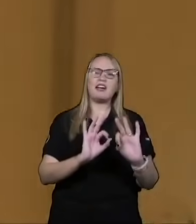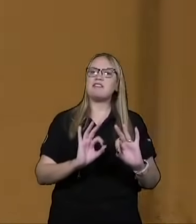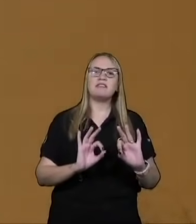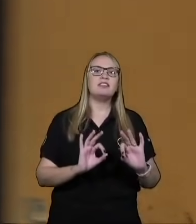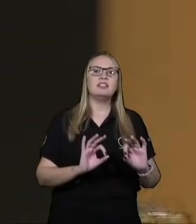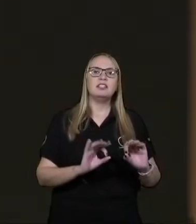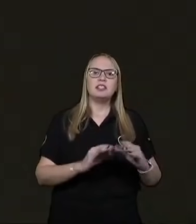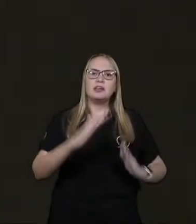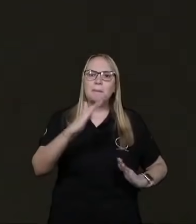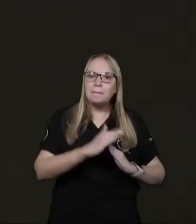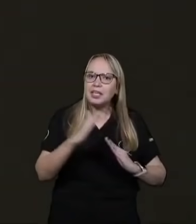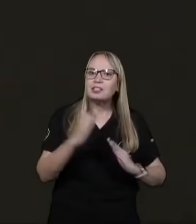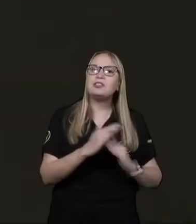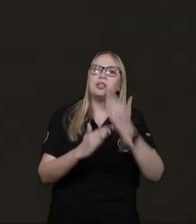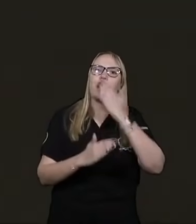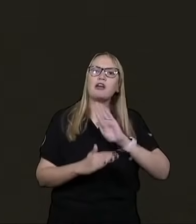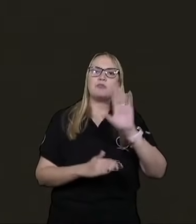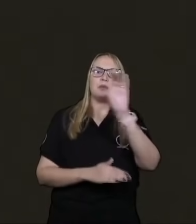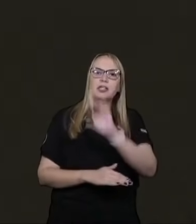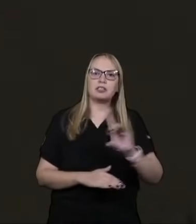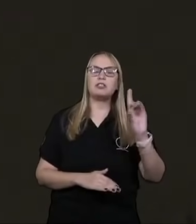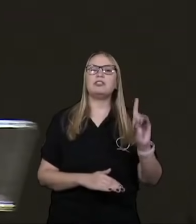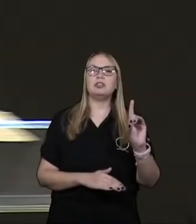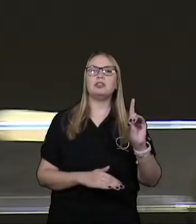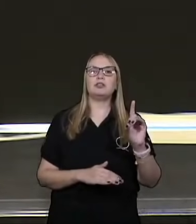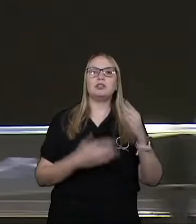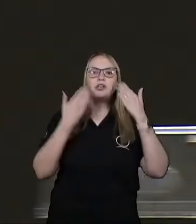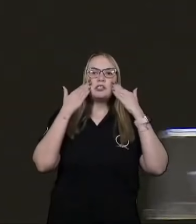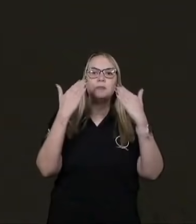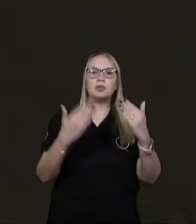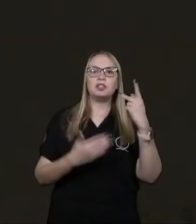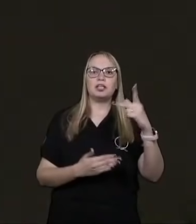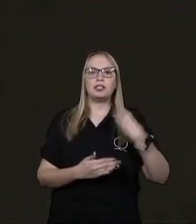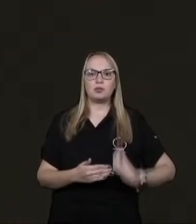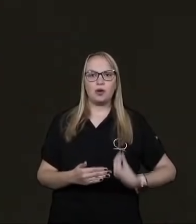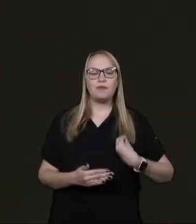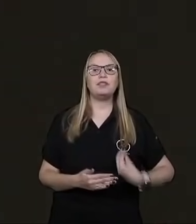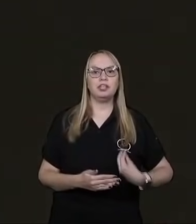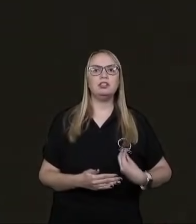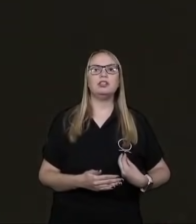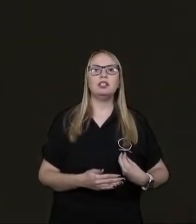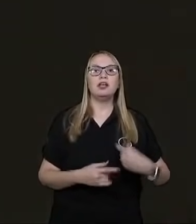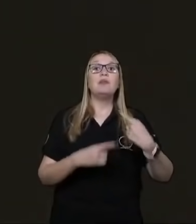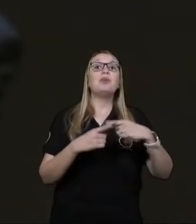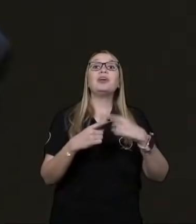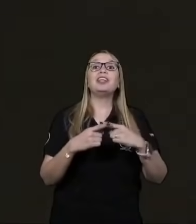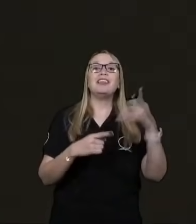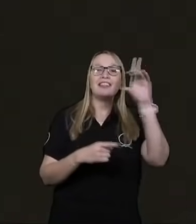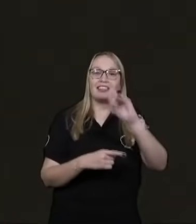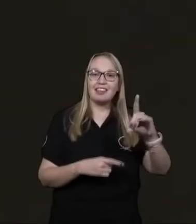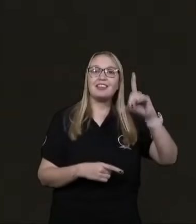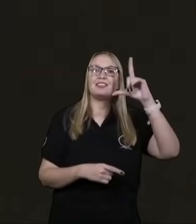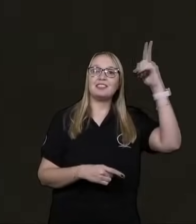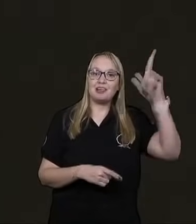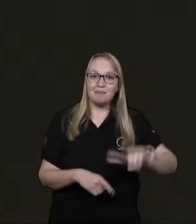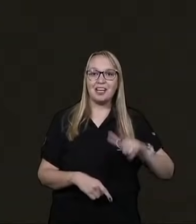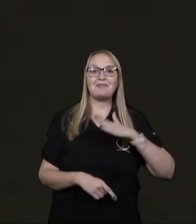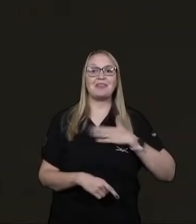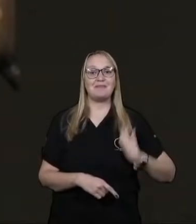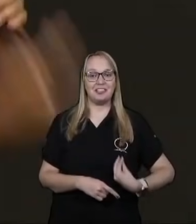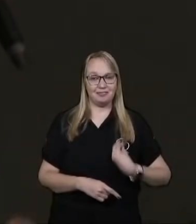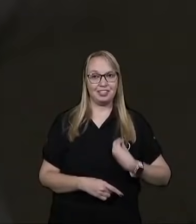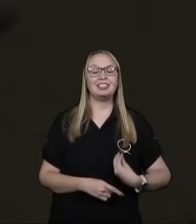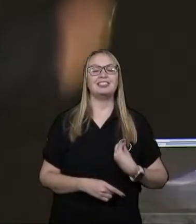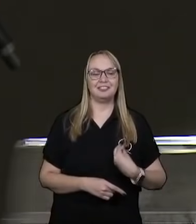que vai impedir as promessas de Deus se manifestaram na sua vida sabe porque é